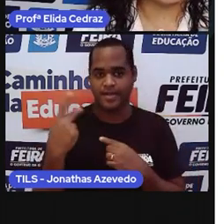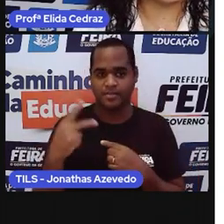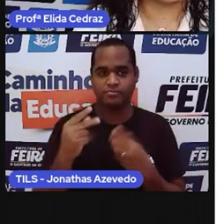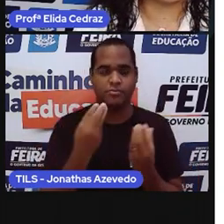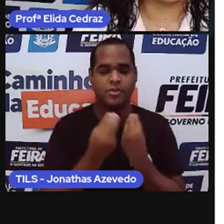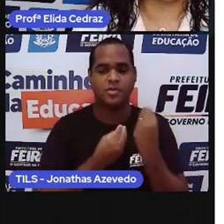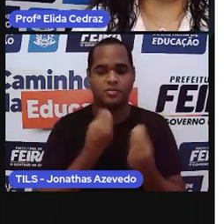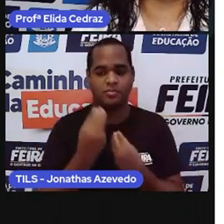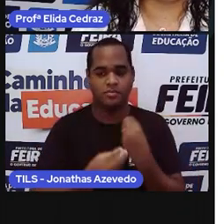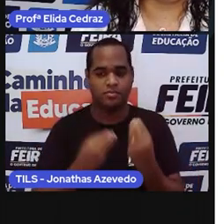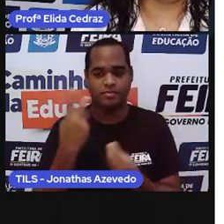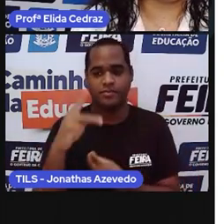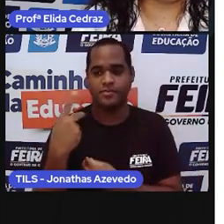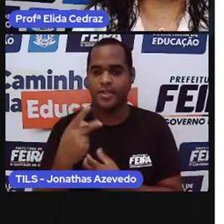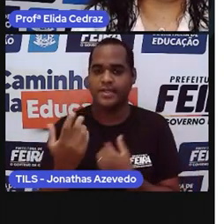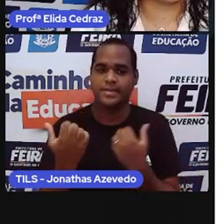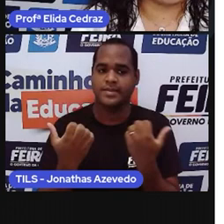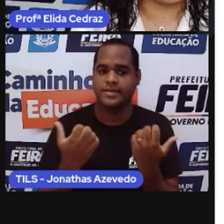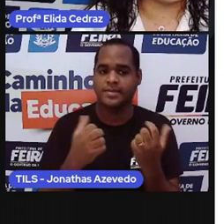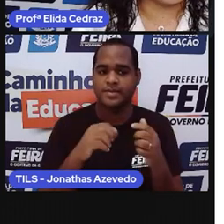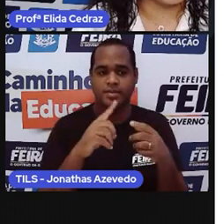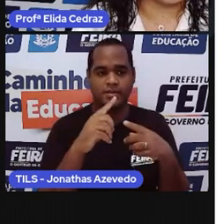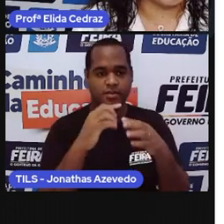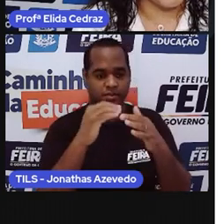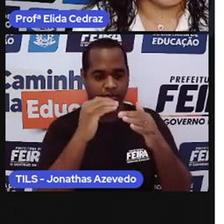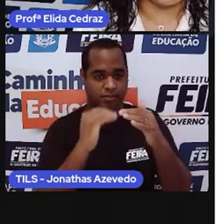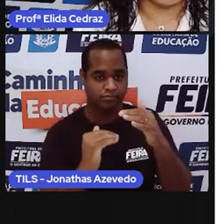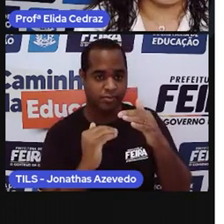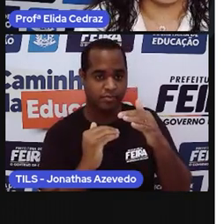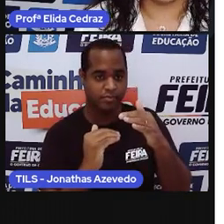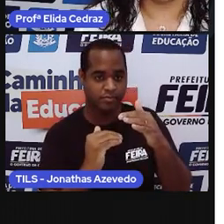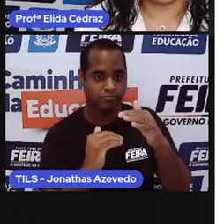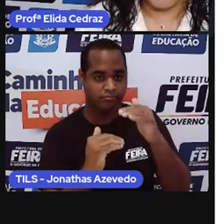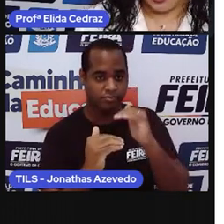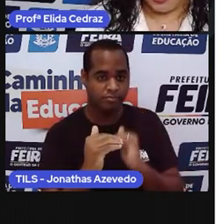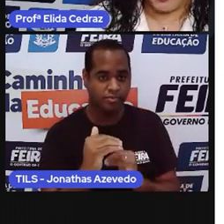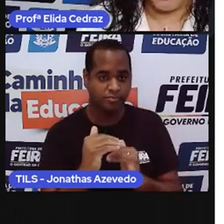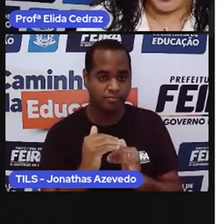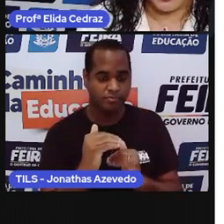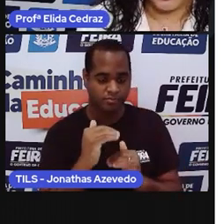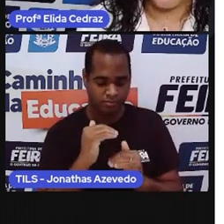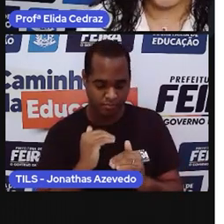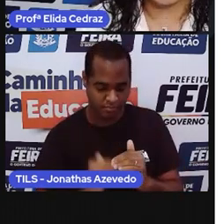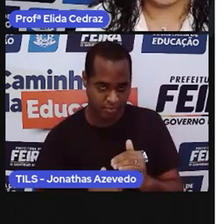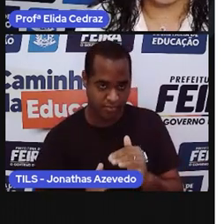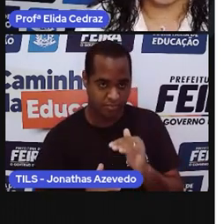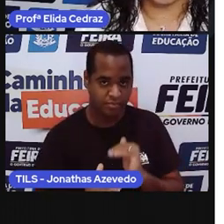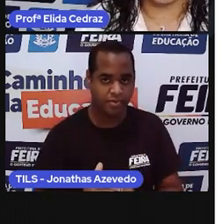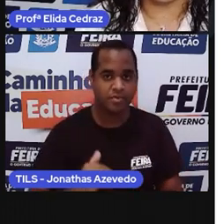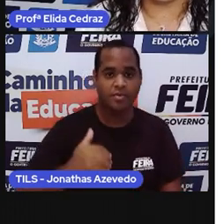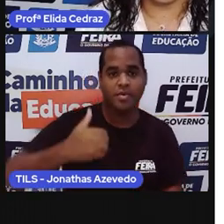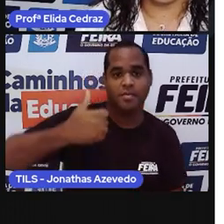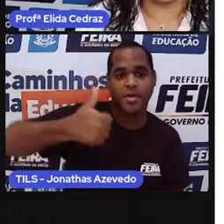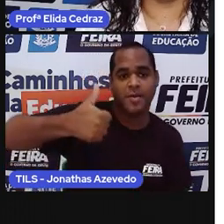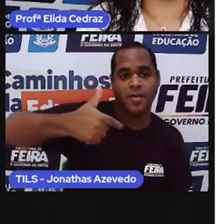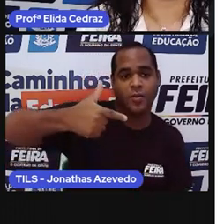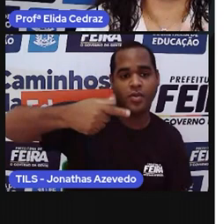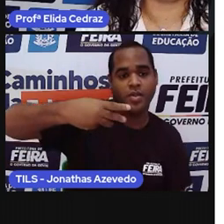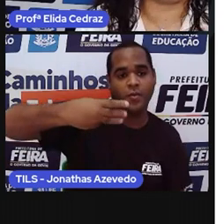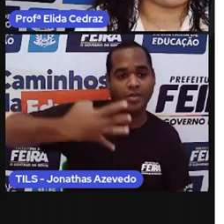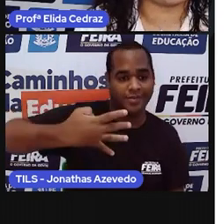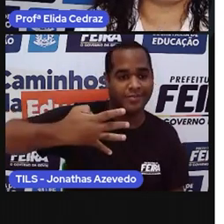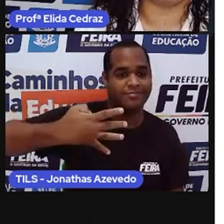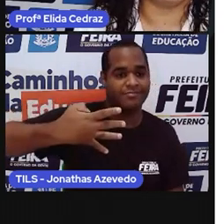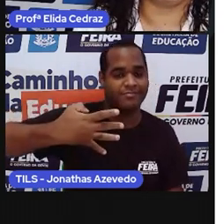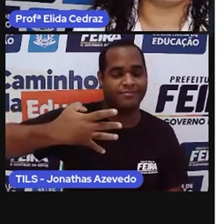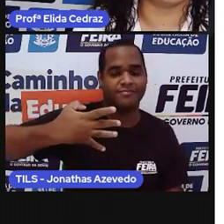versos que ficam entre os espaços. Primeiro, segundo, terceiro